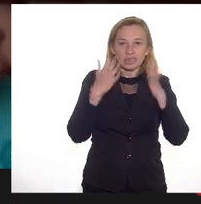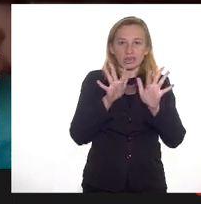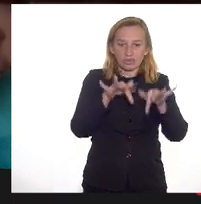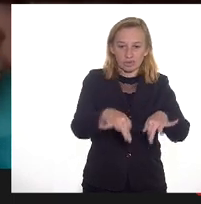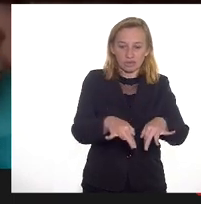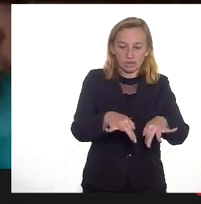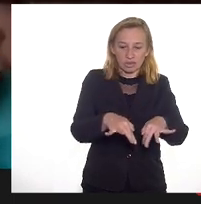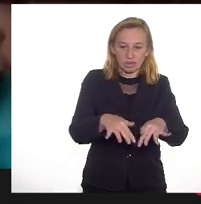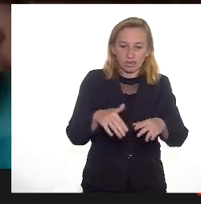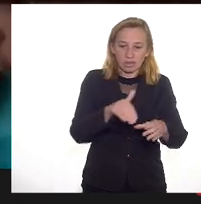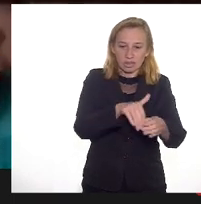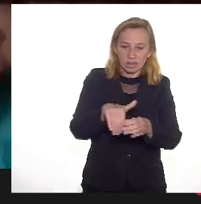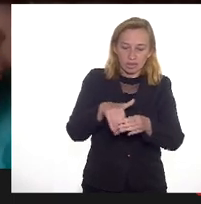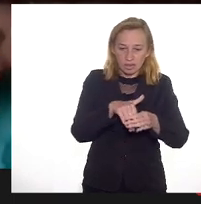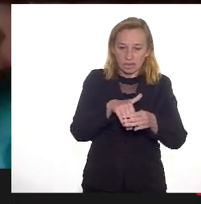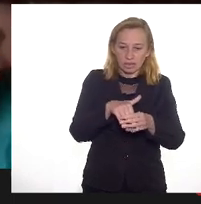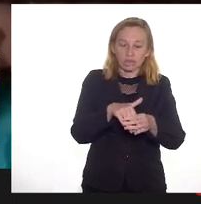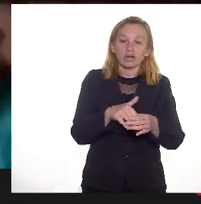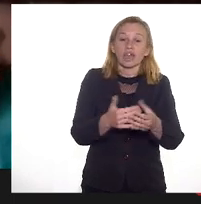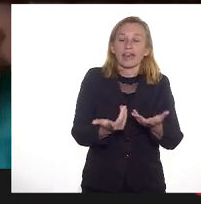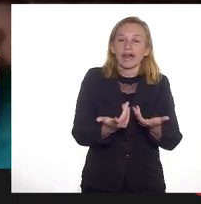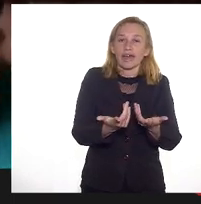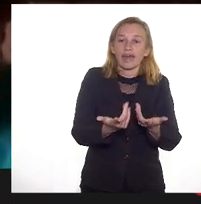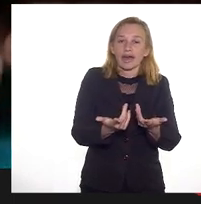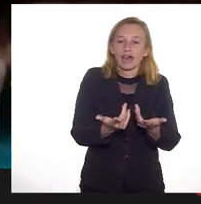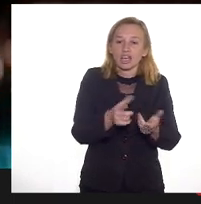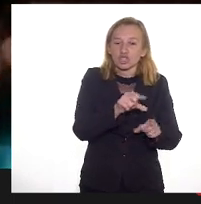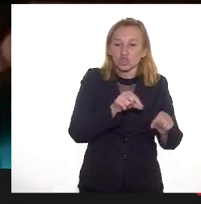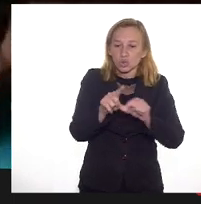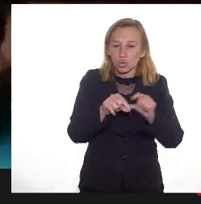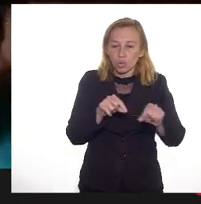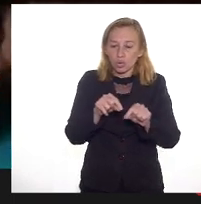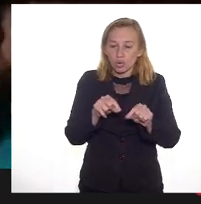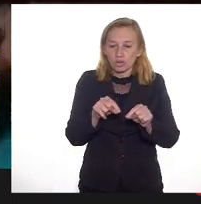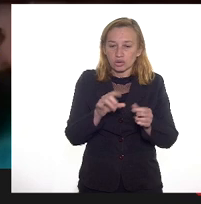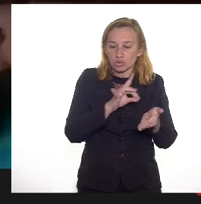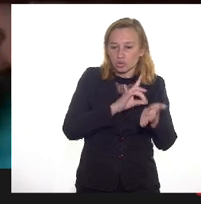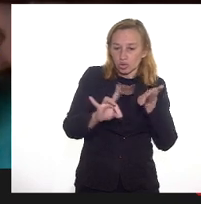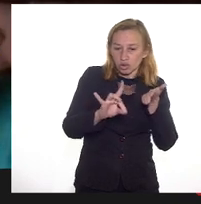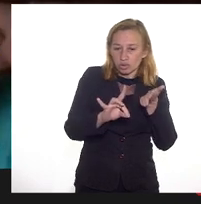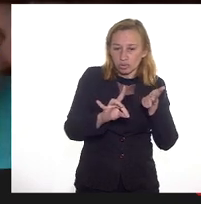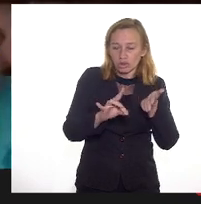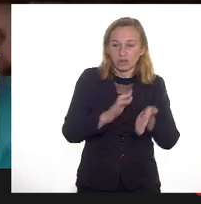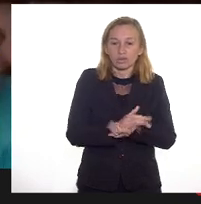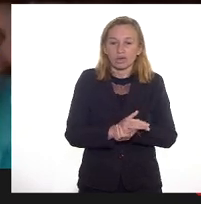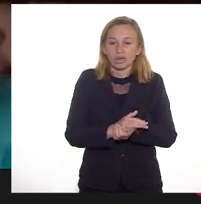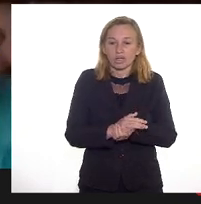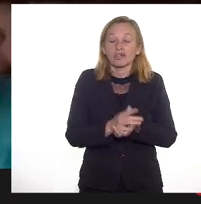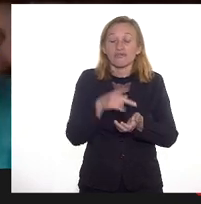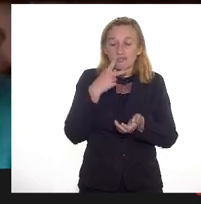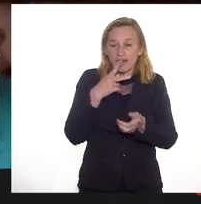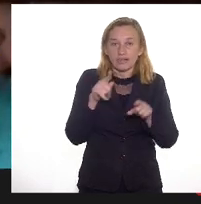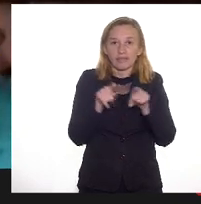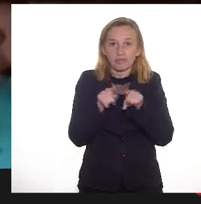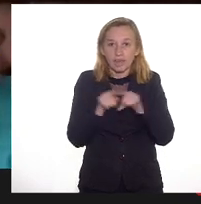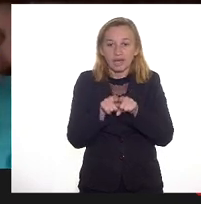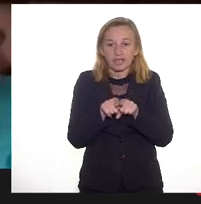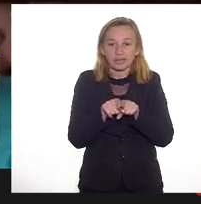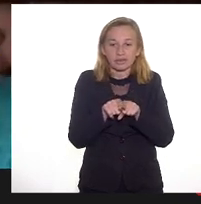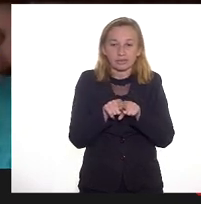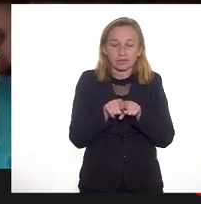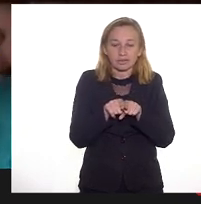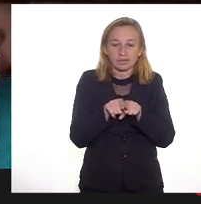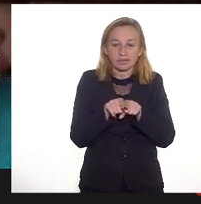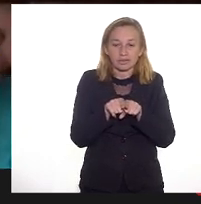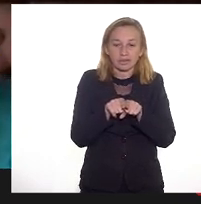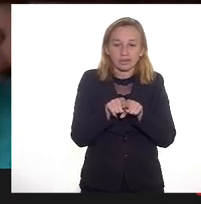da eleição de um inimigo, de um sujeito, né, a ser eliminado, apresenta também